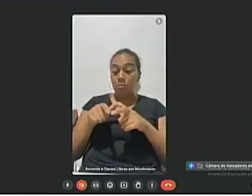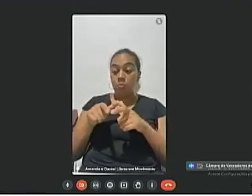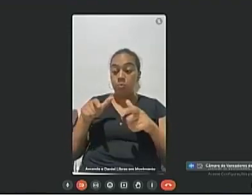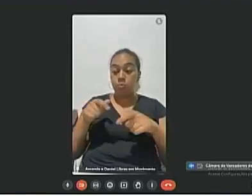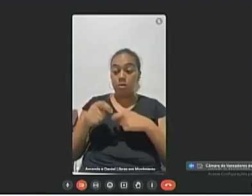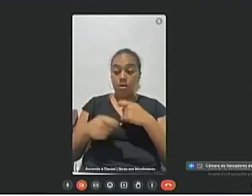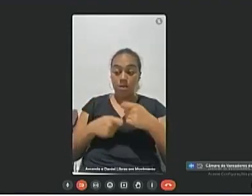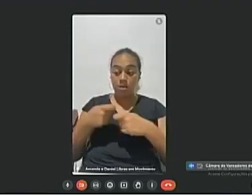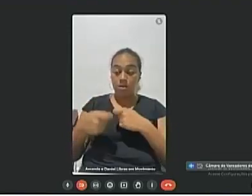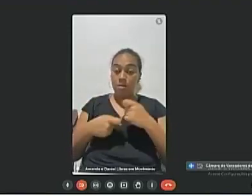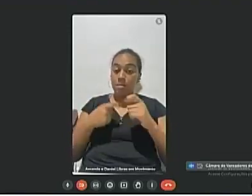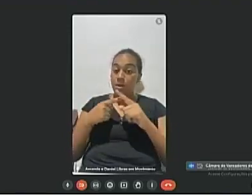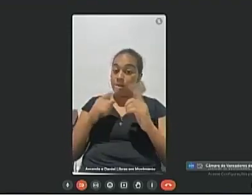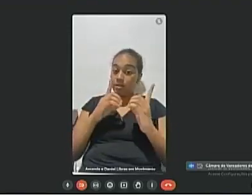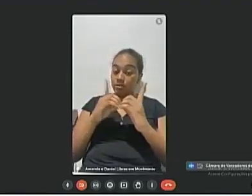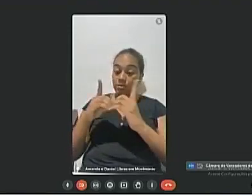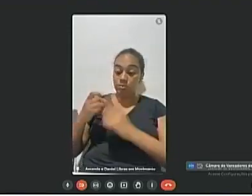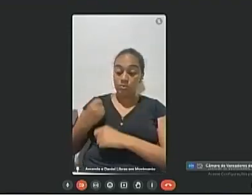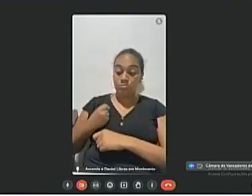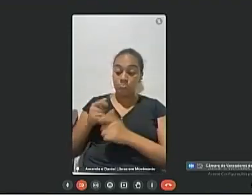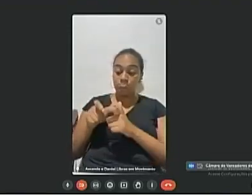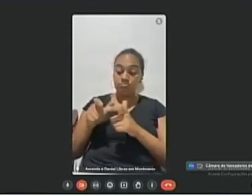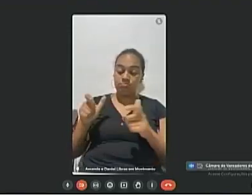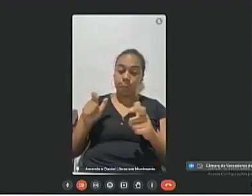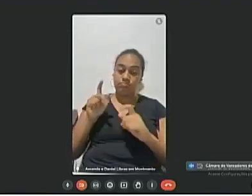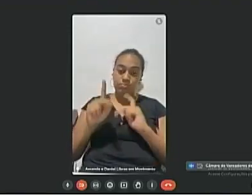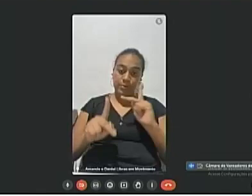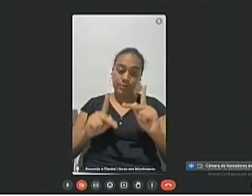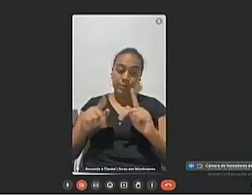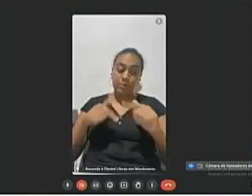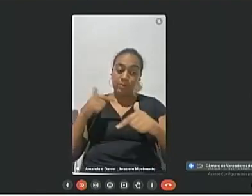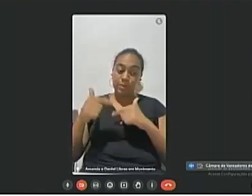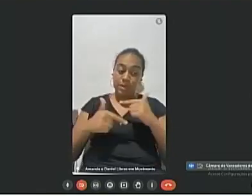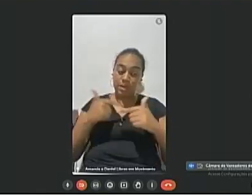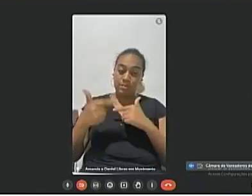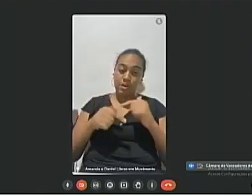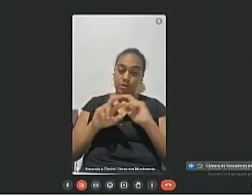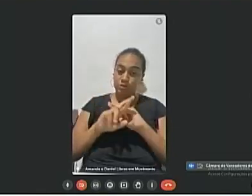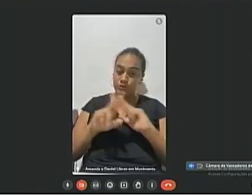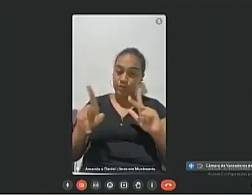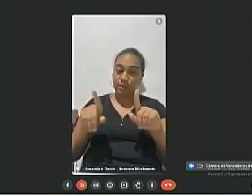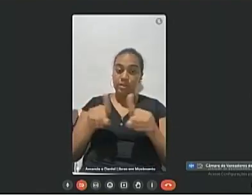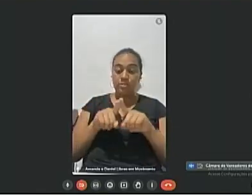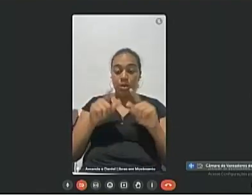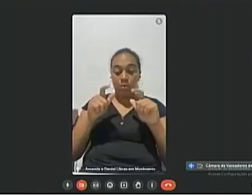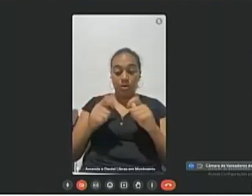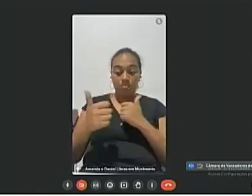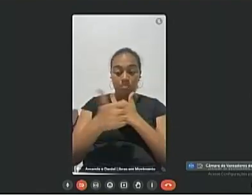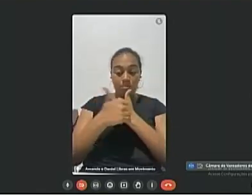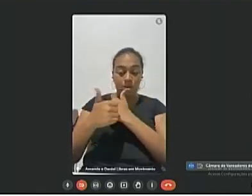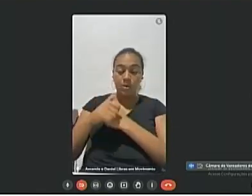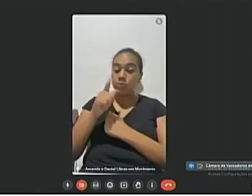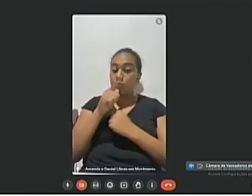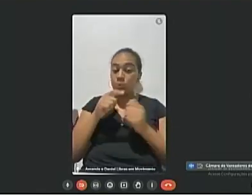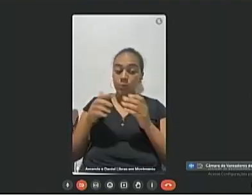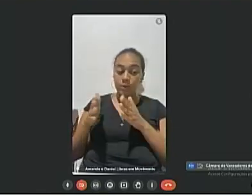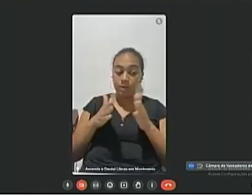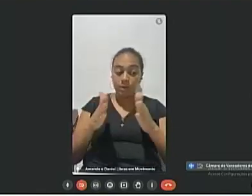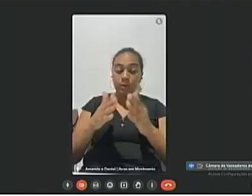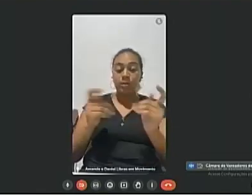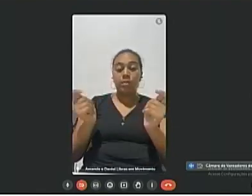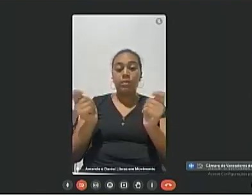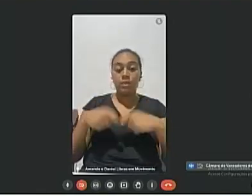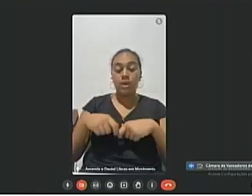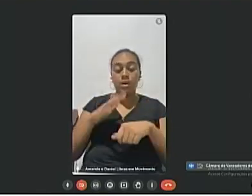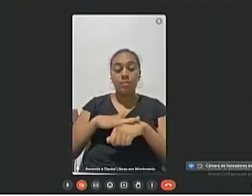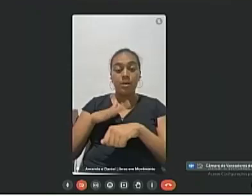já atenderia um número muito maior de habitantes. Com obras diferenciadas, onde existem obras urbanas nas proximidades do rio, poderia ser